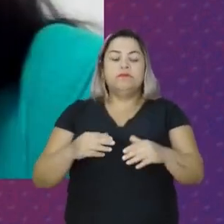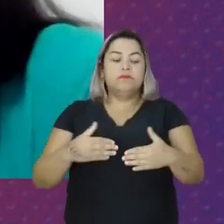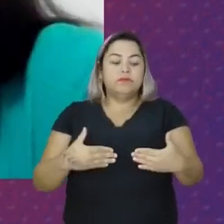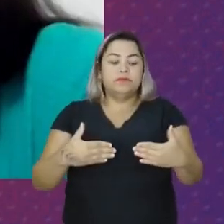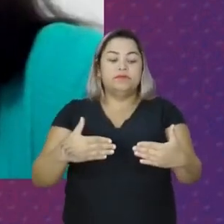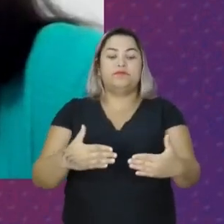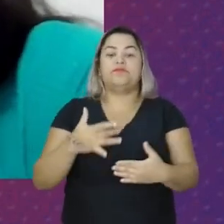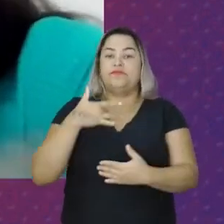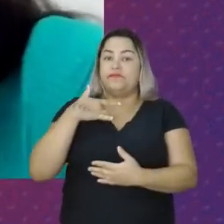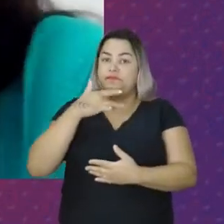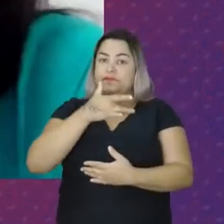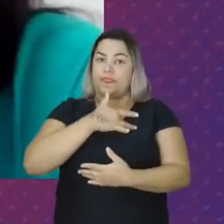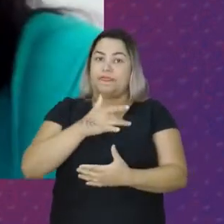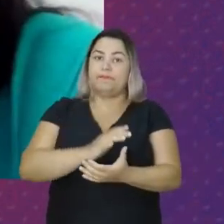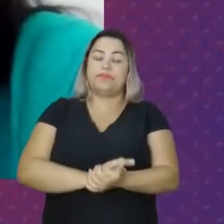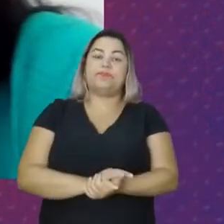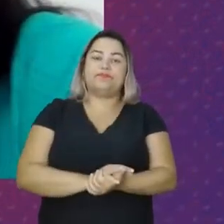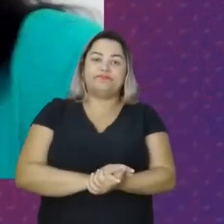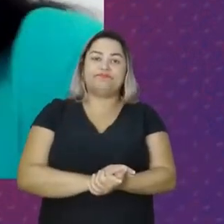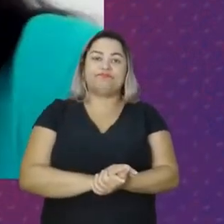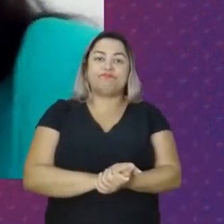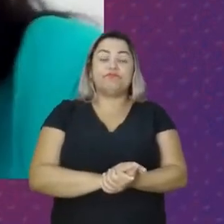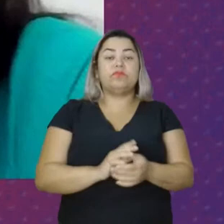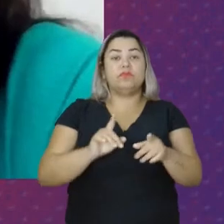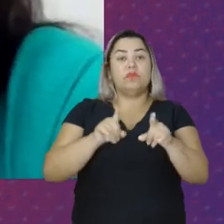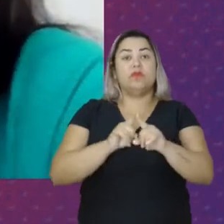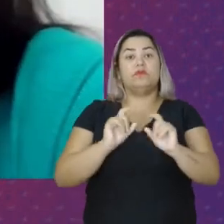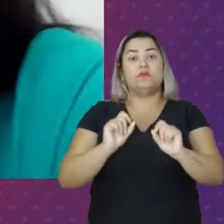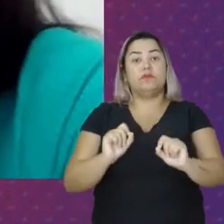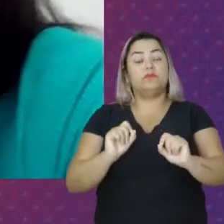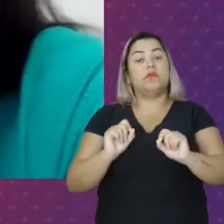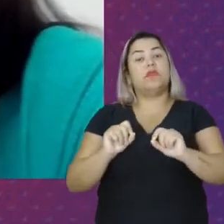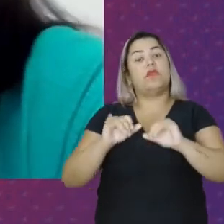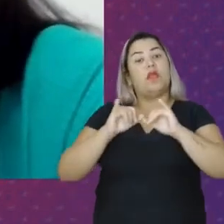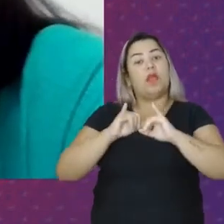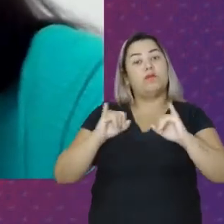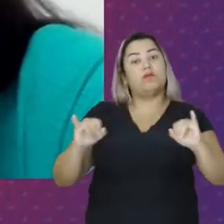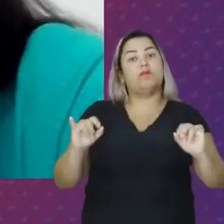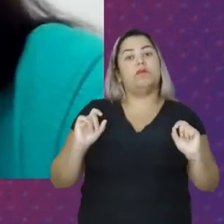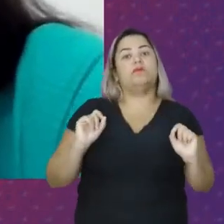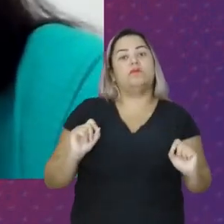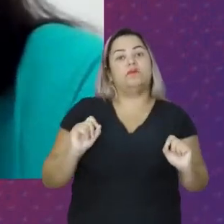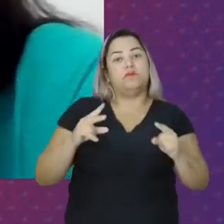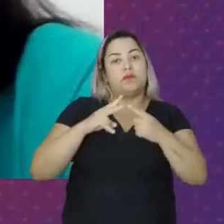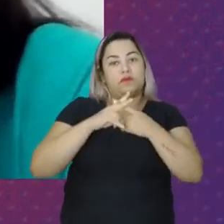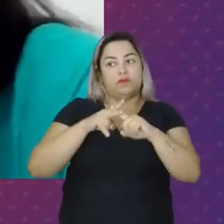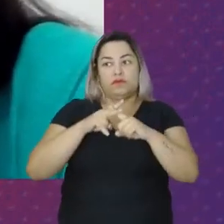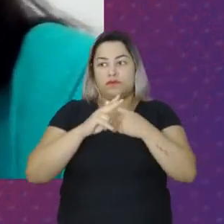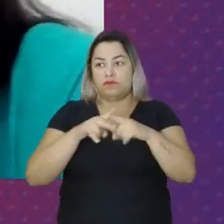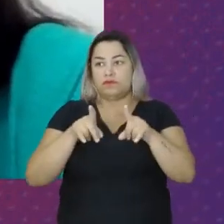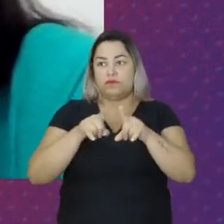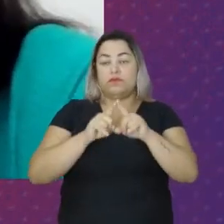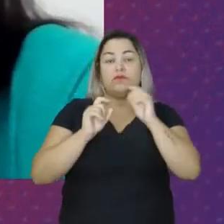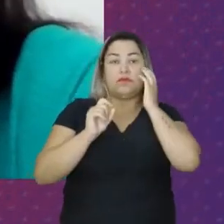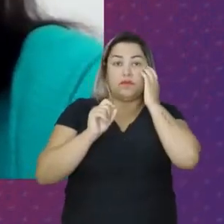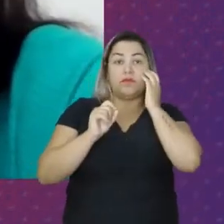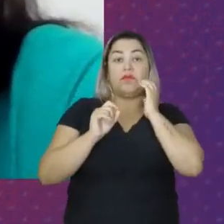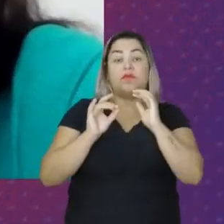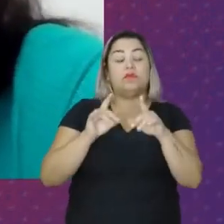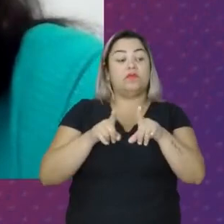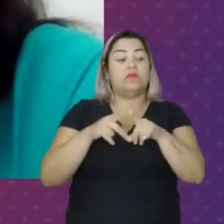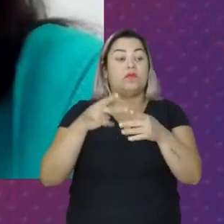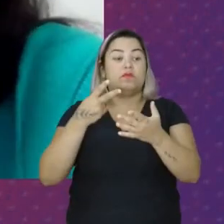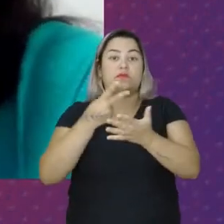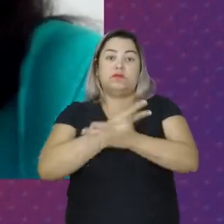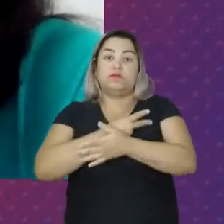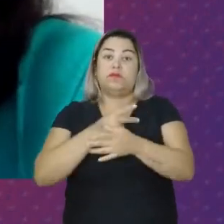da Saúde, e apenas com o objetivo de prestar informações, ele altera, passa a alterar essa lógica de